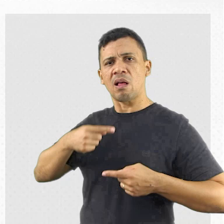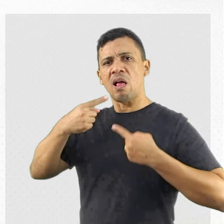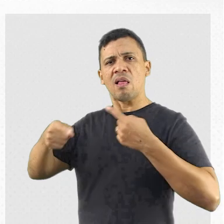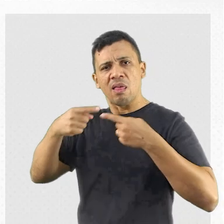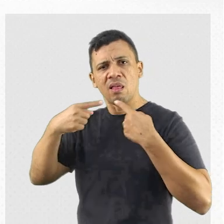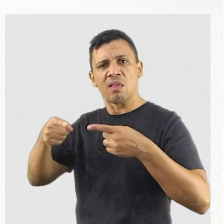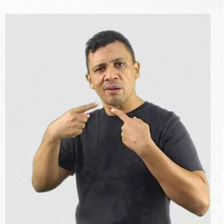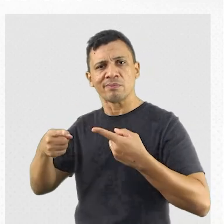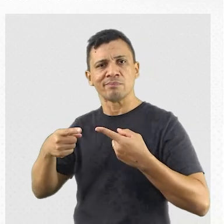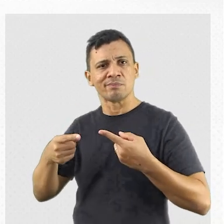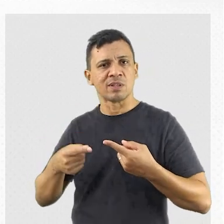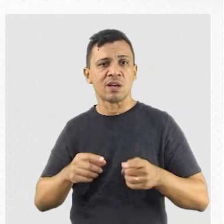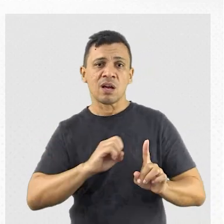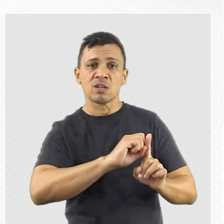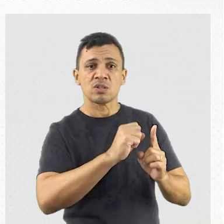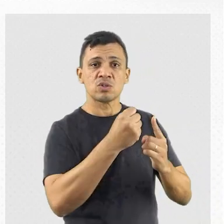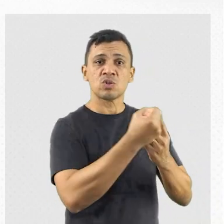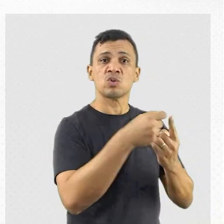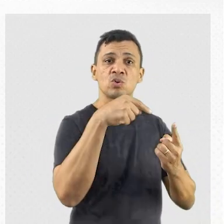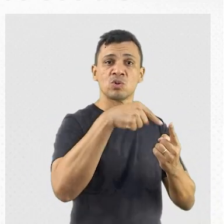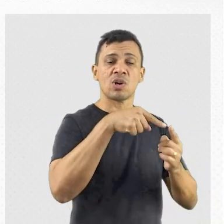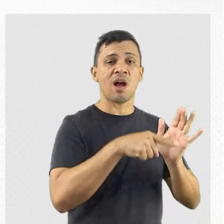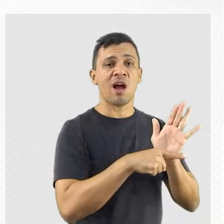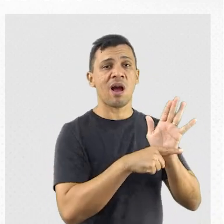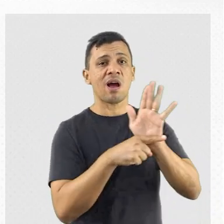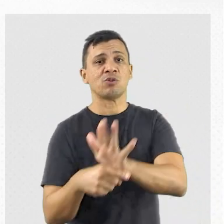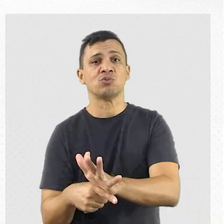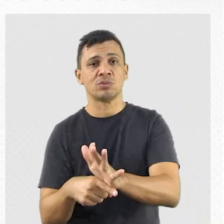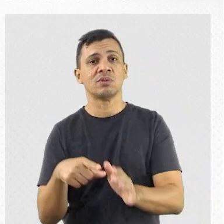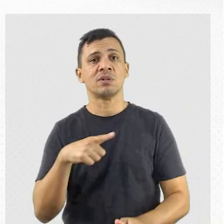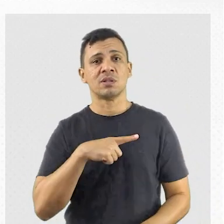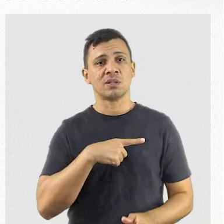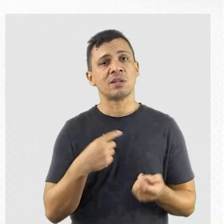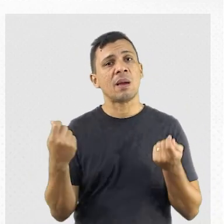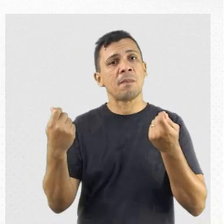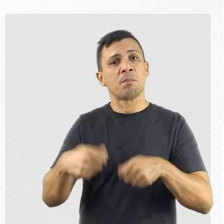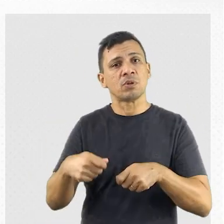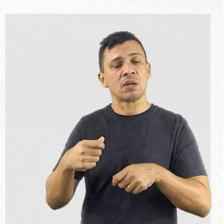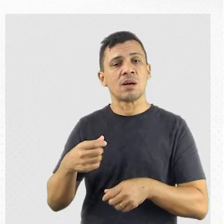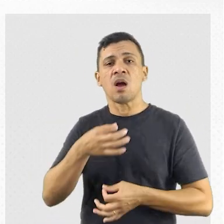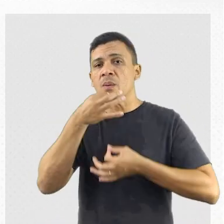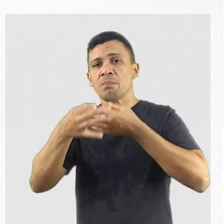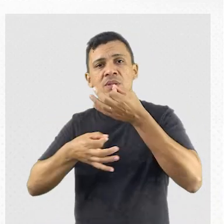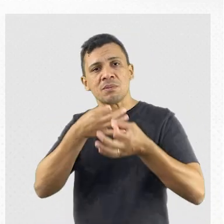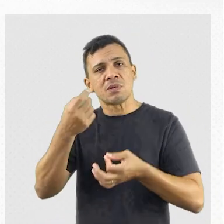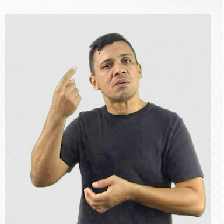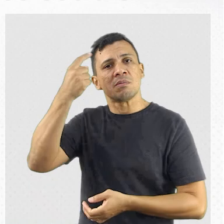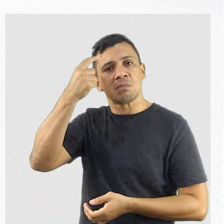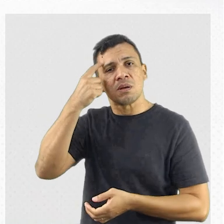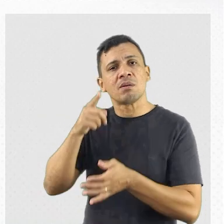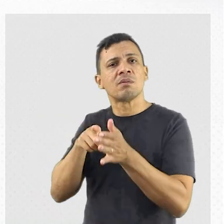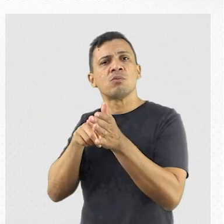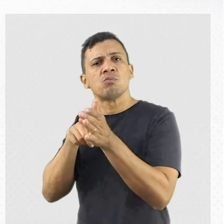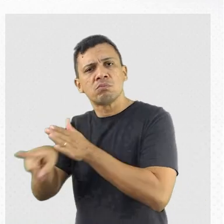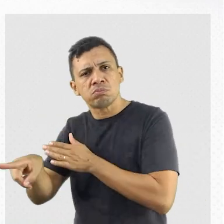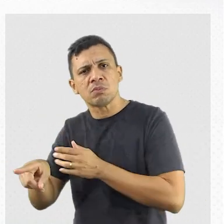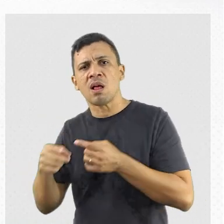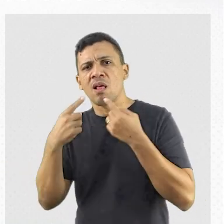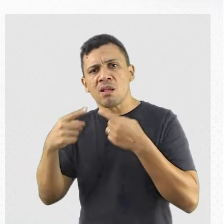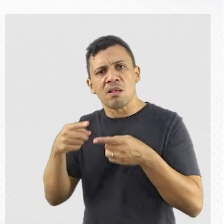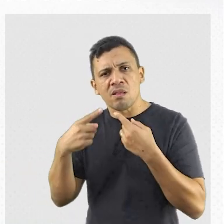ideia de que os indivíduos são moldados pelas condições materiais em que vivem. Como assim, professor? Ora, eu vou